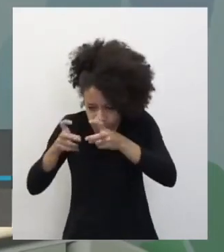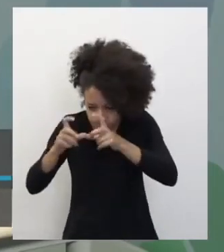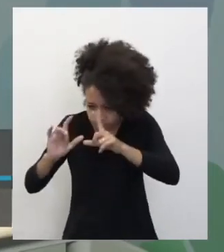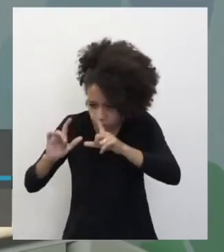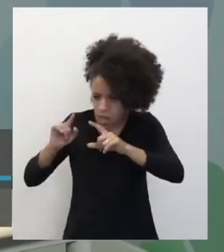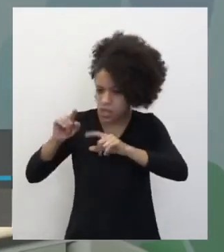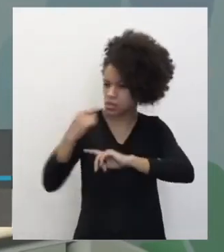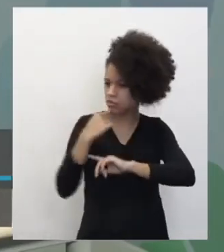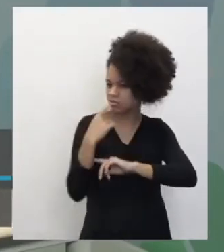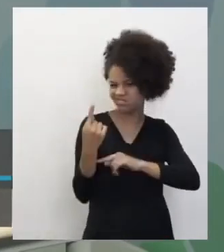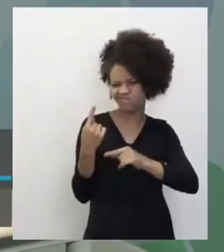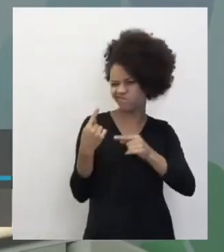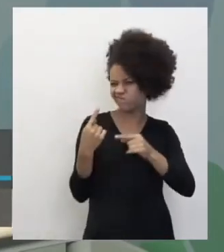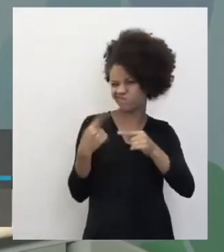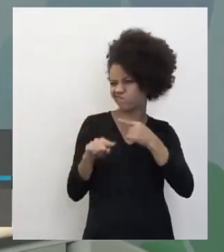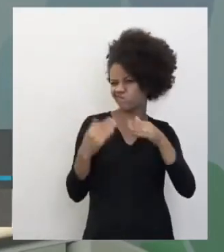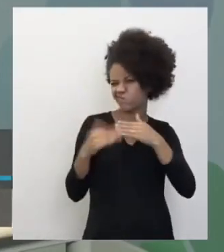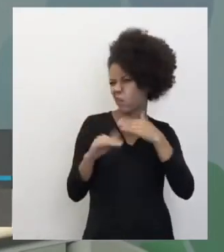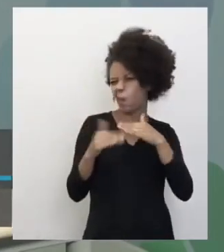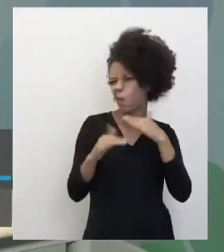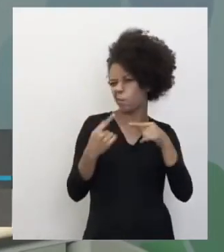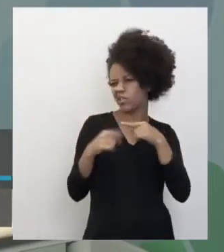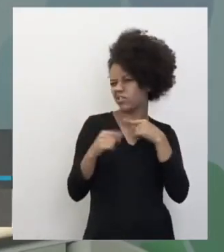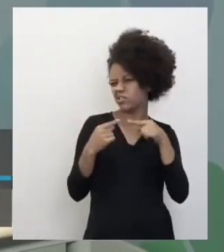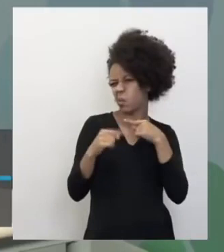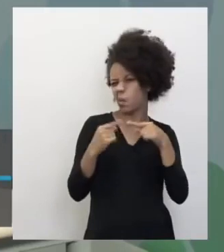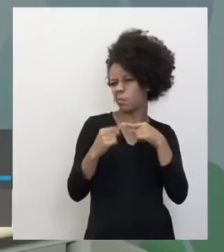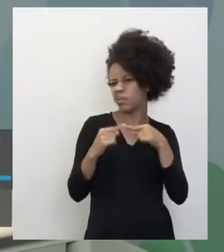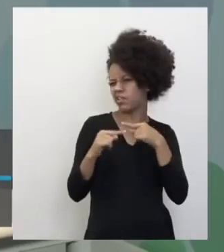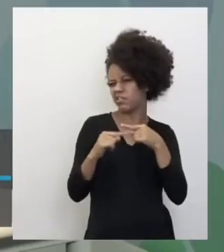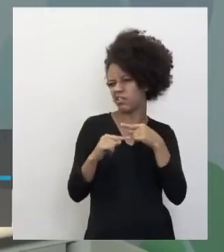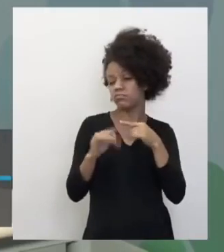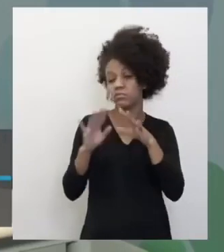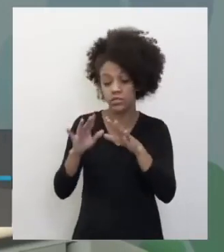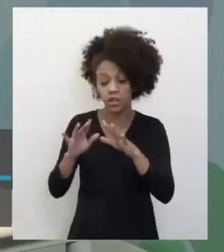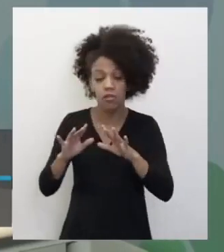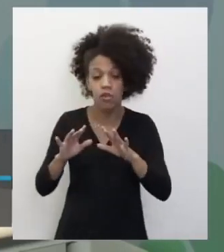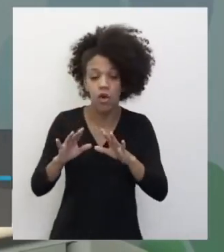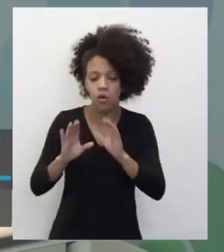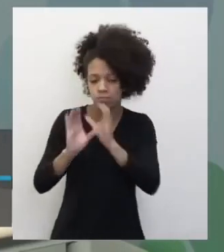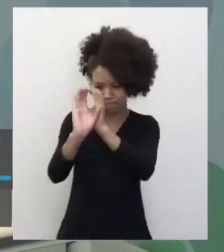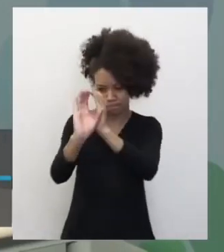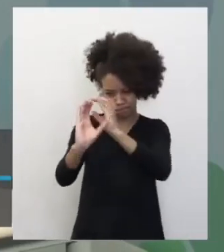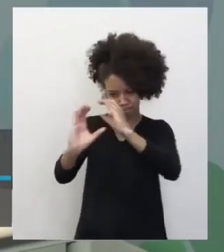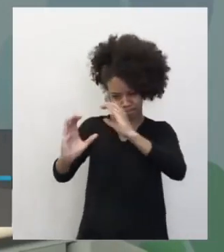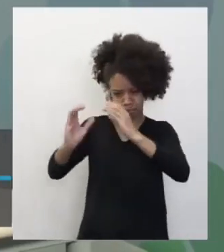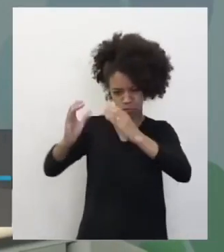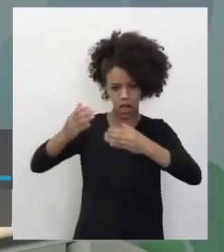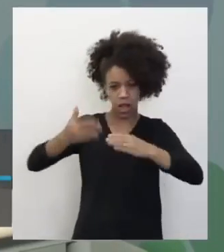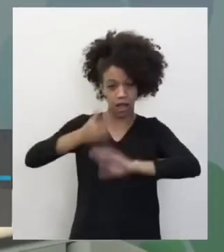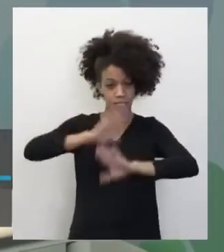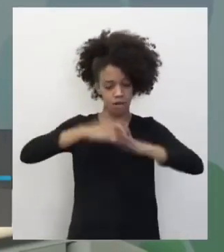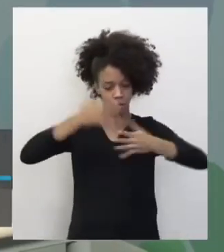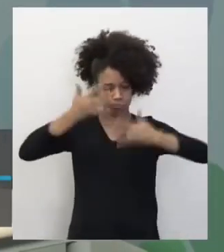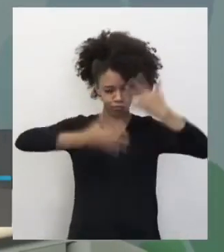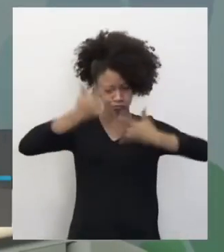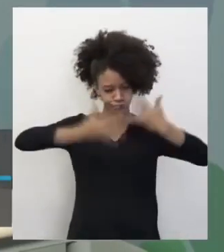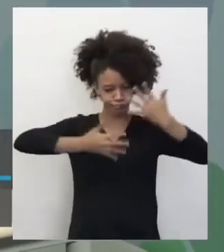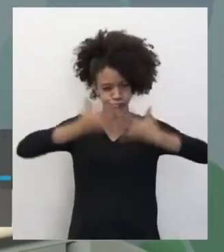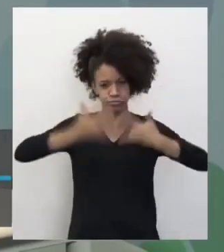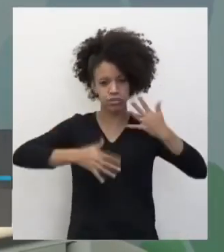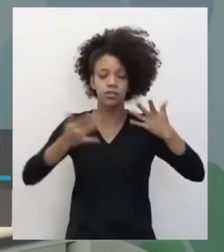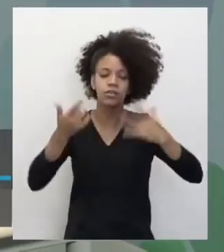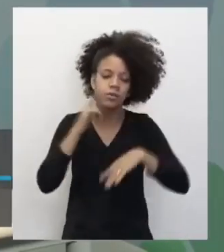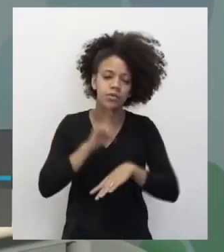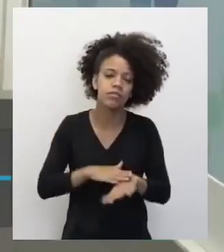aquilo ali não tem nada a ver com a pessoa que está aqui na frente, então vou desfocar tudo que tem atrás. Tá. Aí a gente consegue fazer